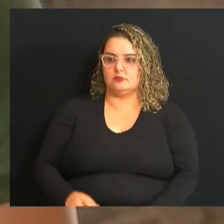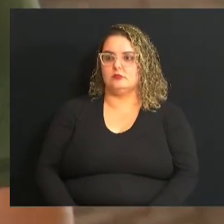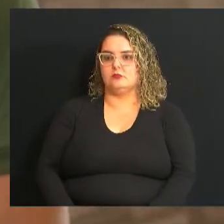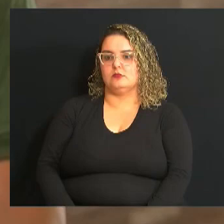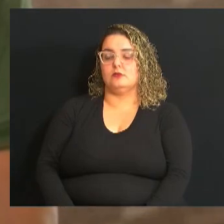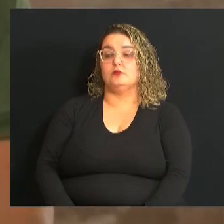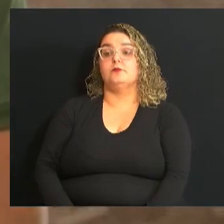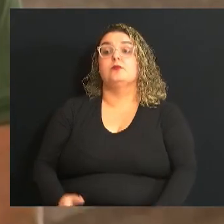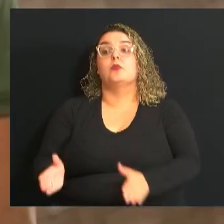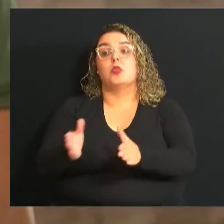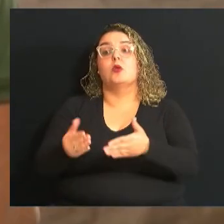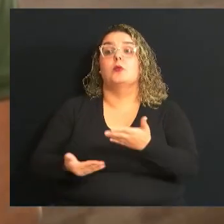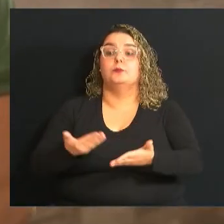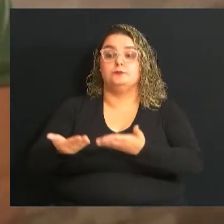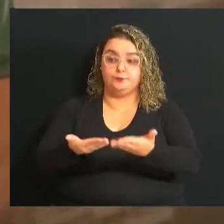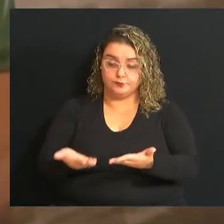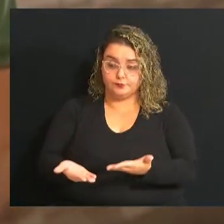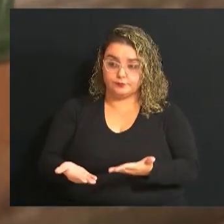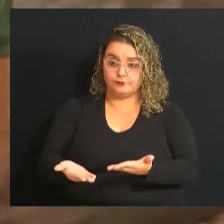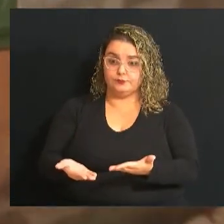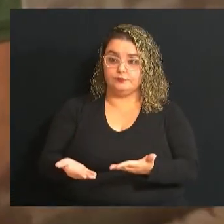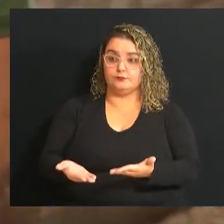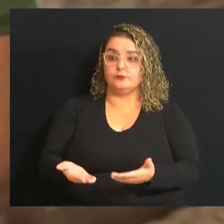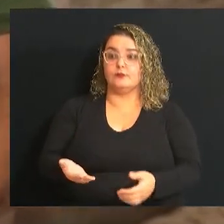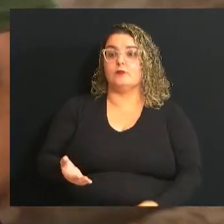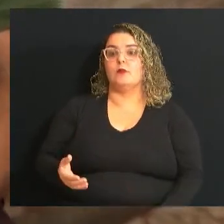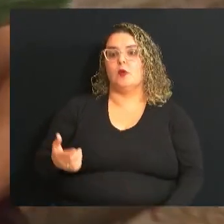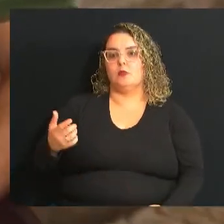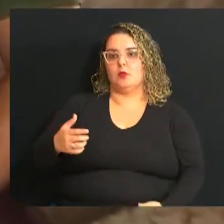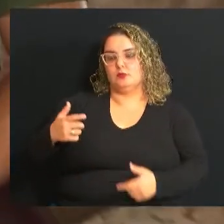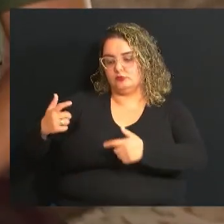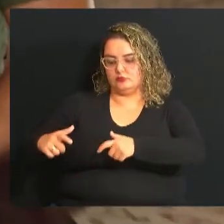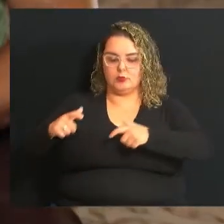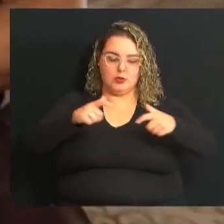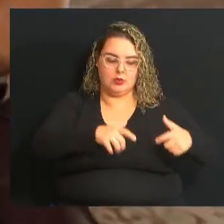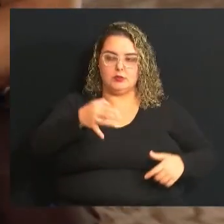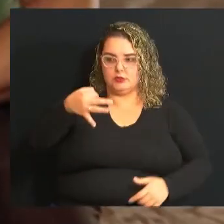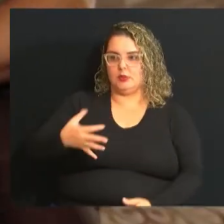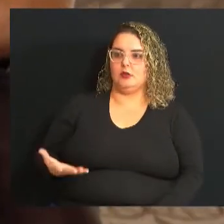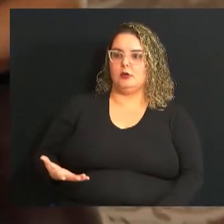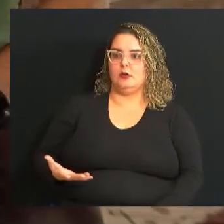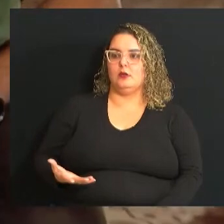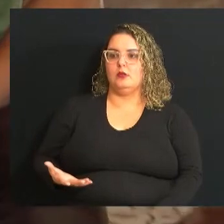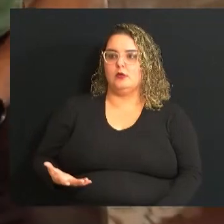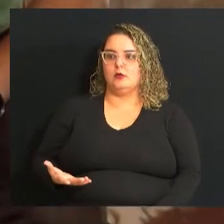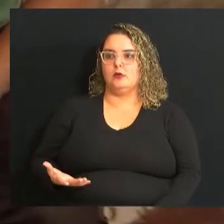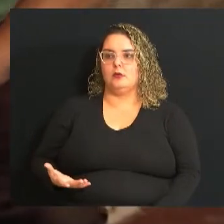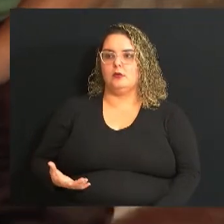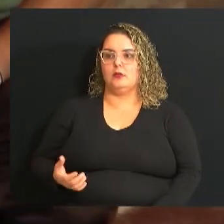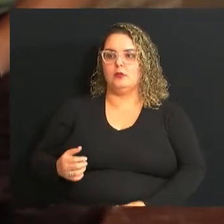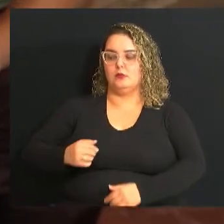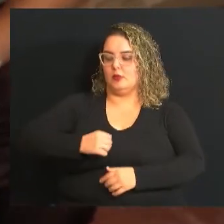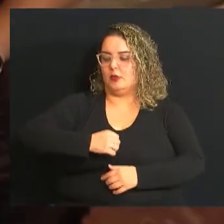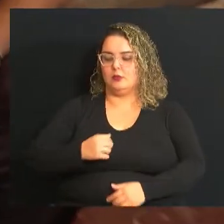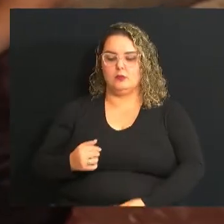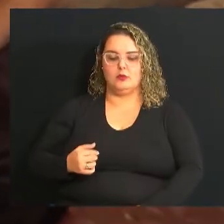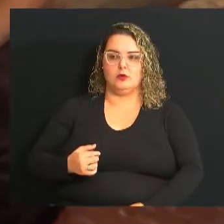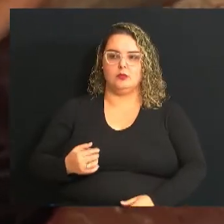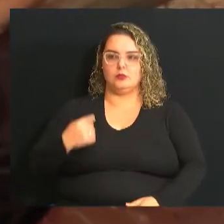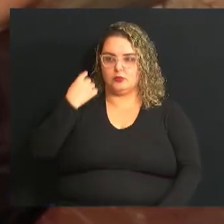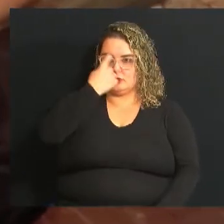gente disse logo no começo, tá todo mundo ansioso, querendo ir às compras, né? Exato. Como é que fica esse prazo